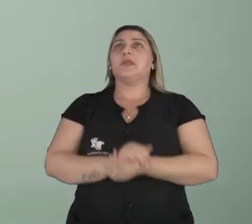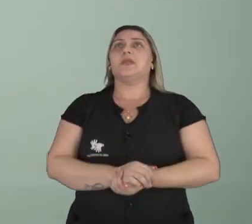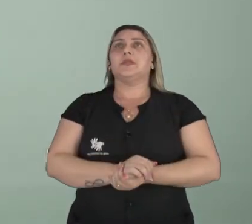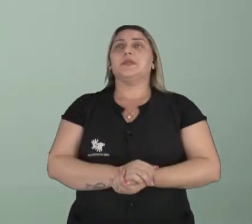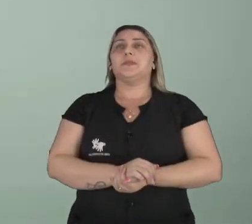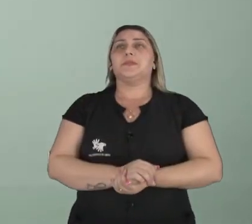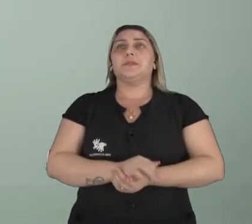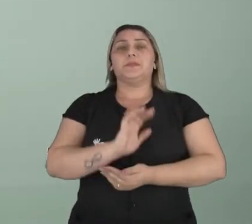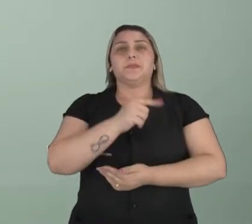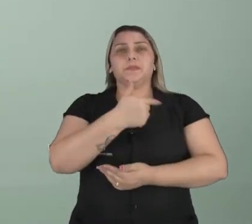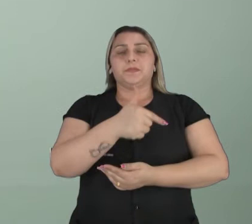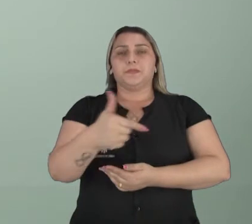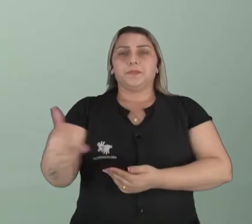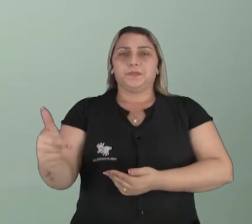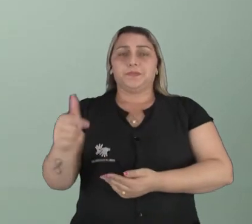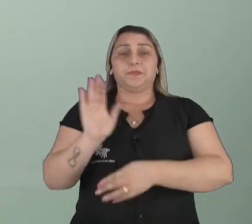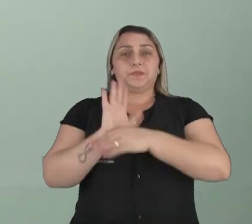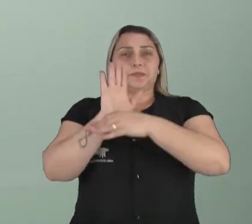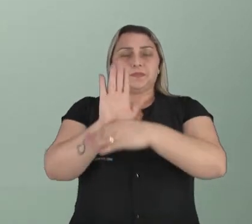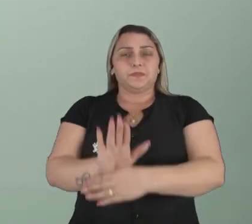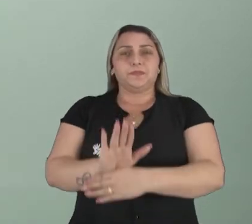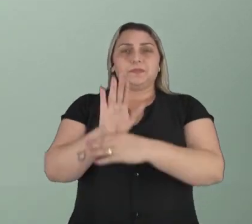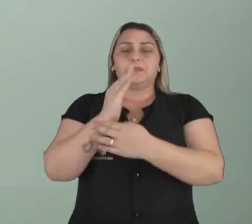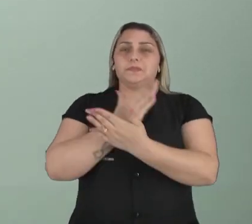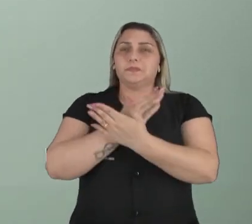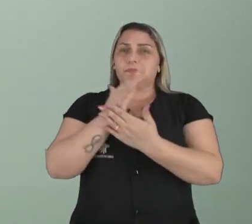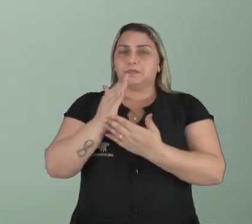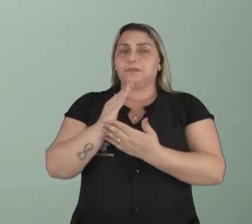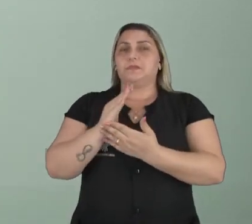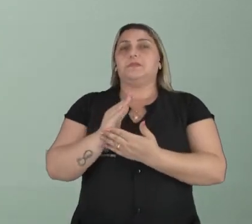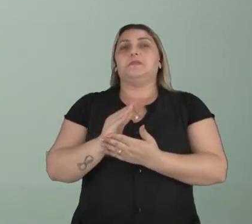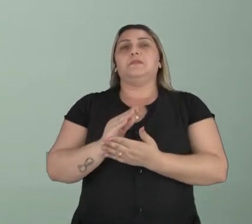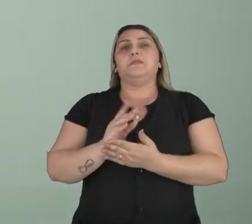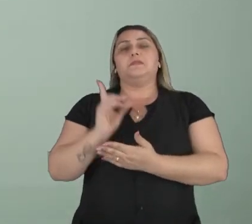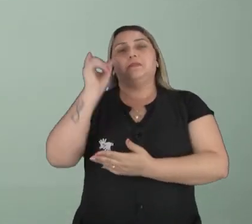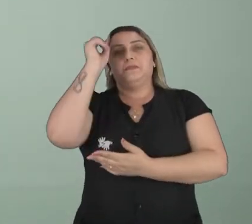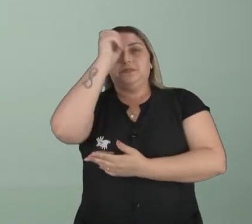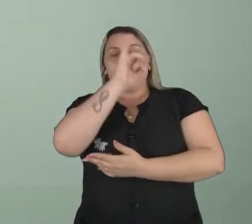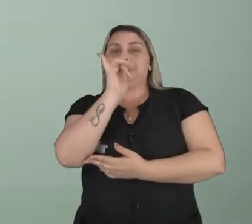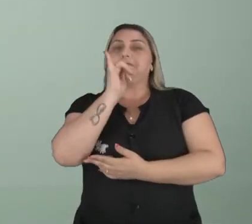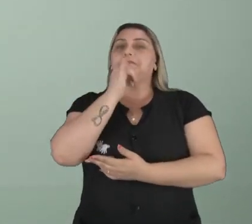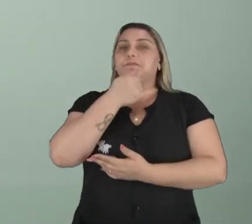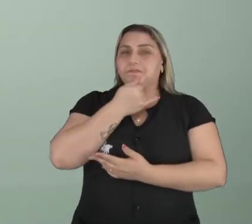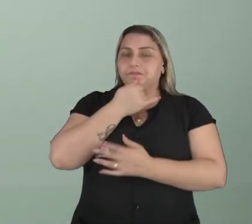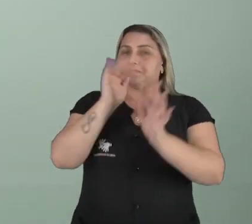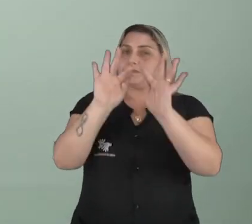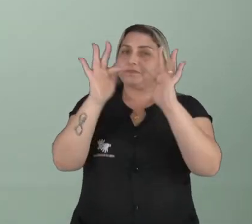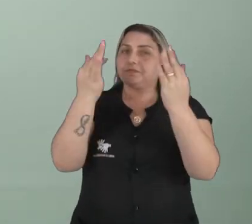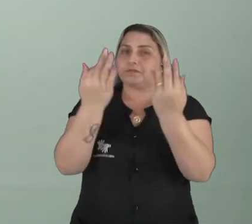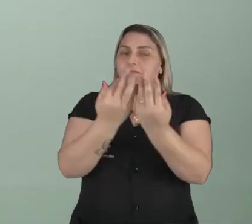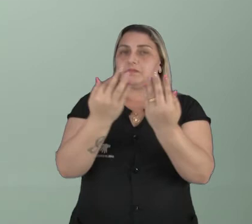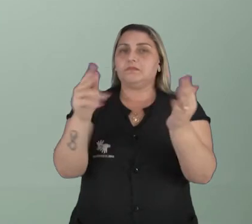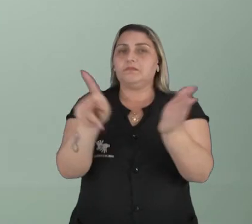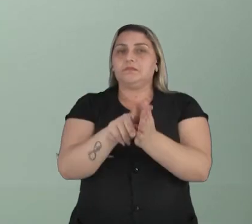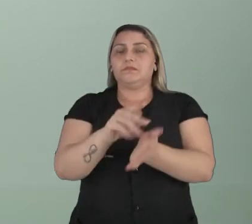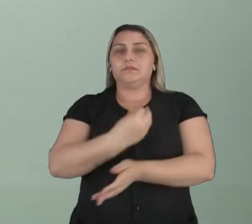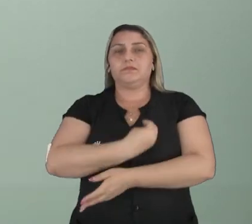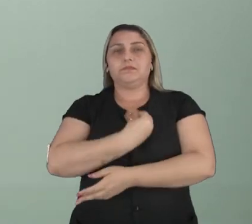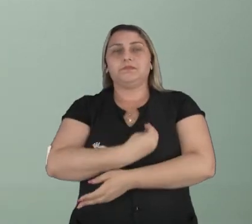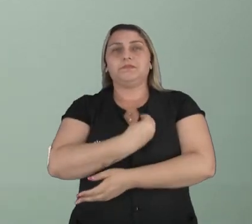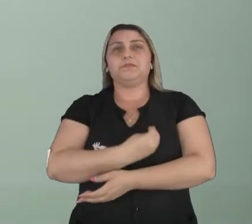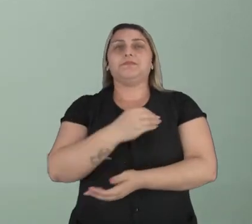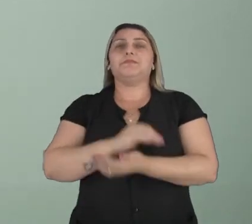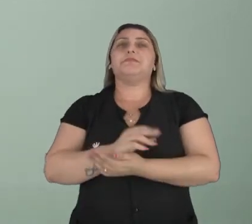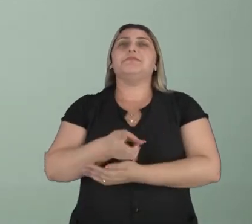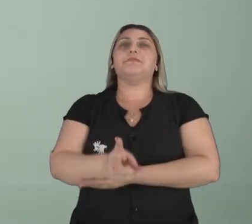muito deles não não tem esse esse auxílio e comete situações né Muito triste isso passando mídia passou a própria vida